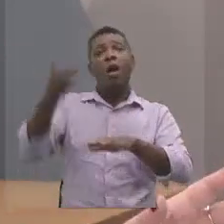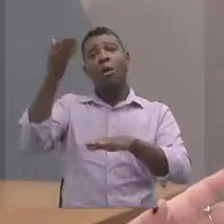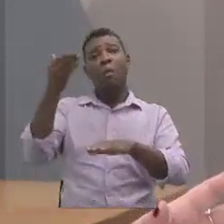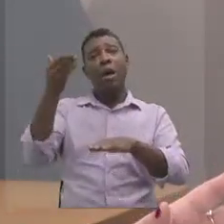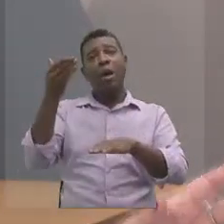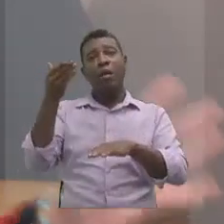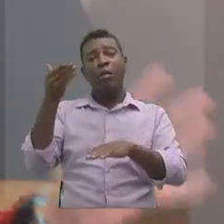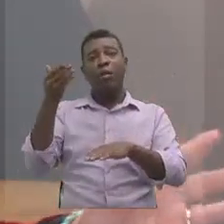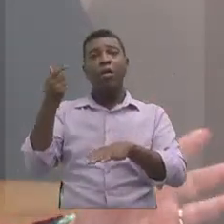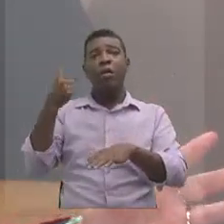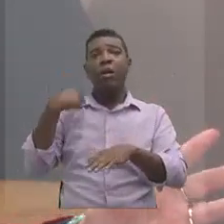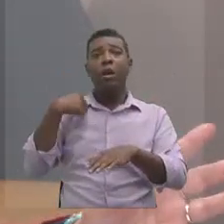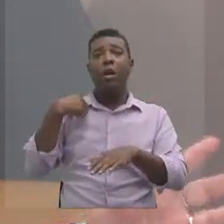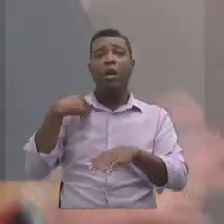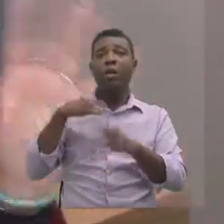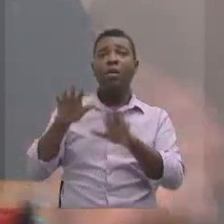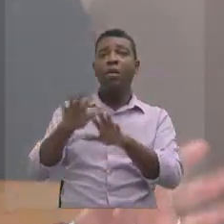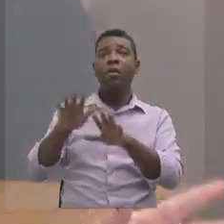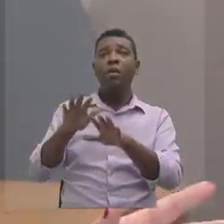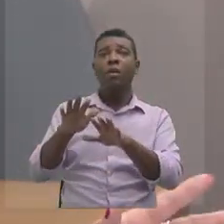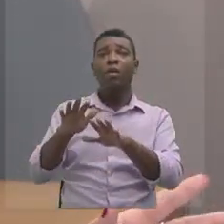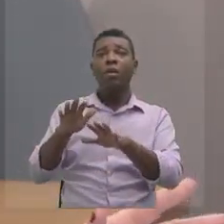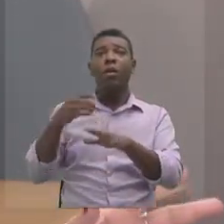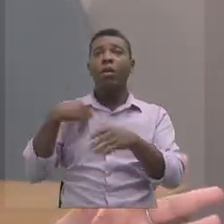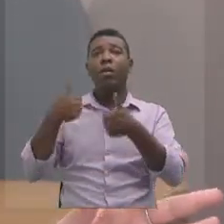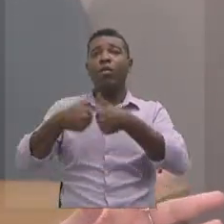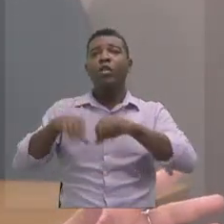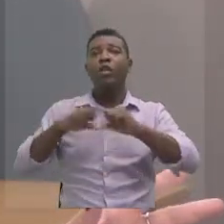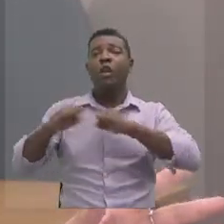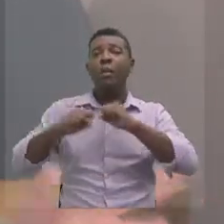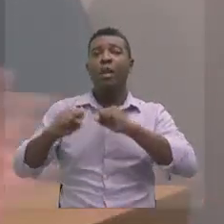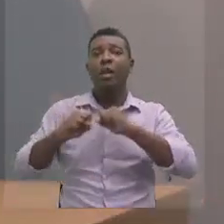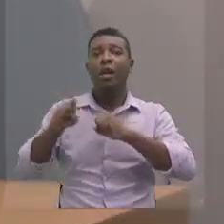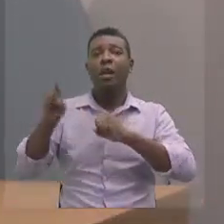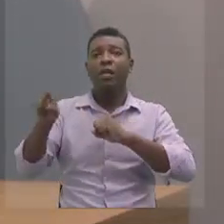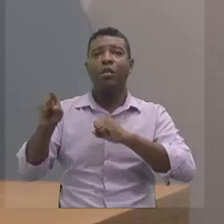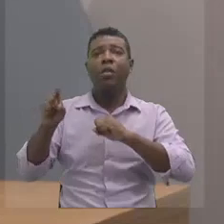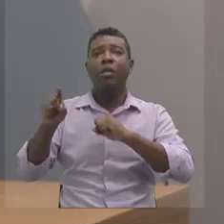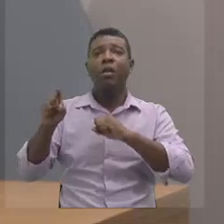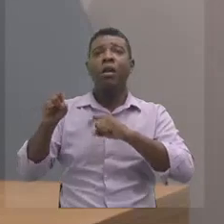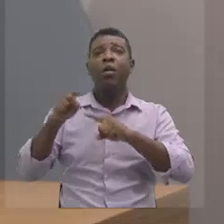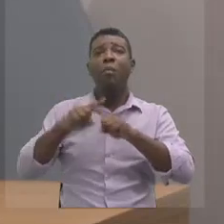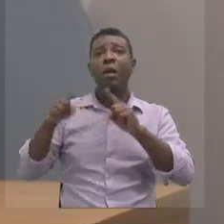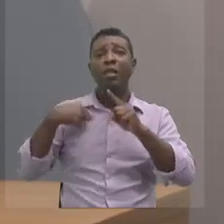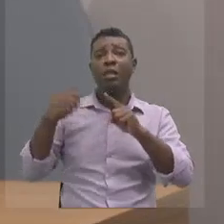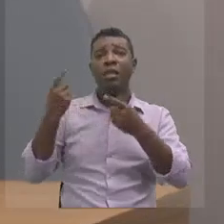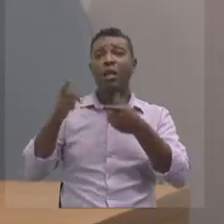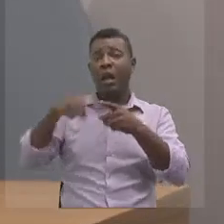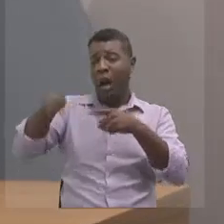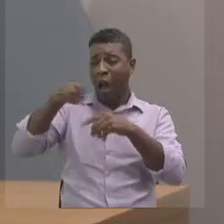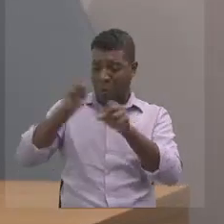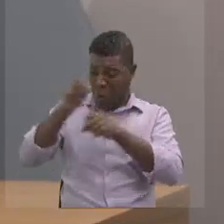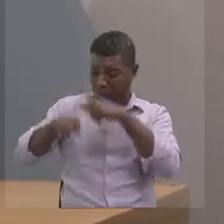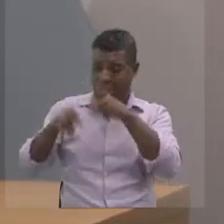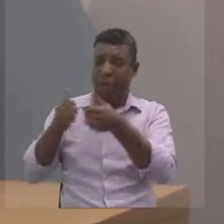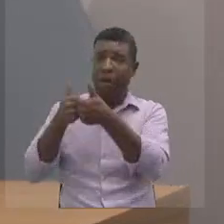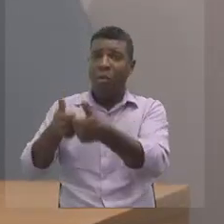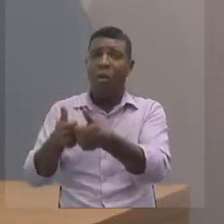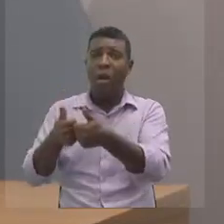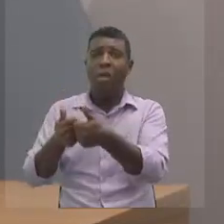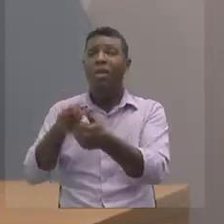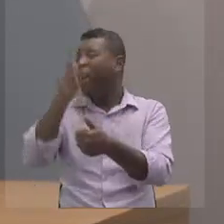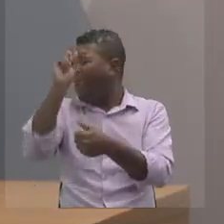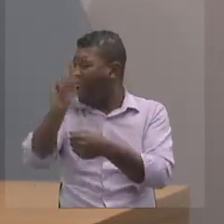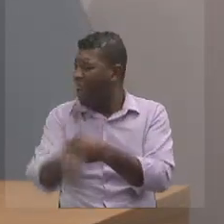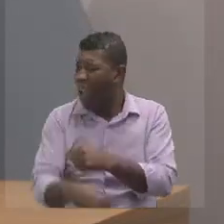eu não tô debatendo e eu tô concluindo presente aí eu não tô debatendo com o senhor secretário mas a população acompanha a assembleia fiscaliza foi um grande esquema de